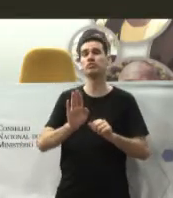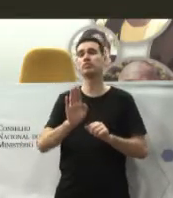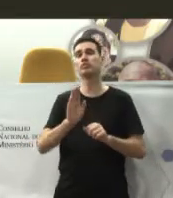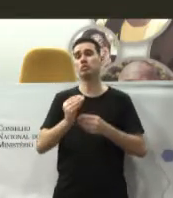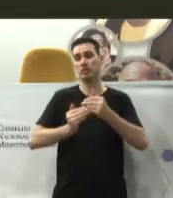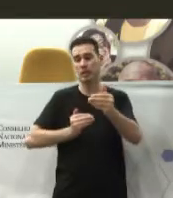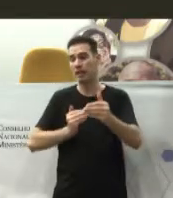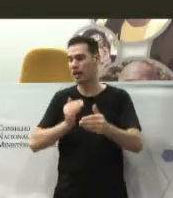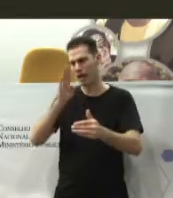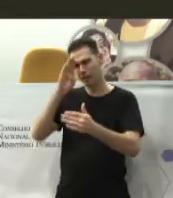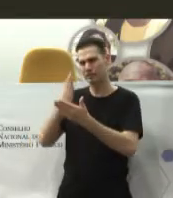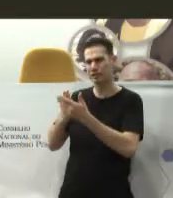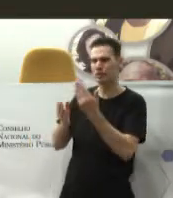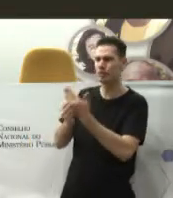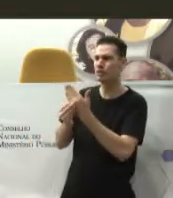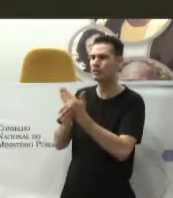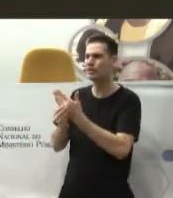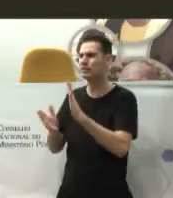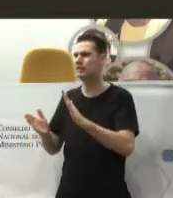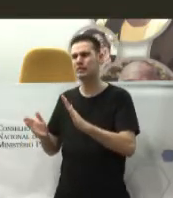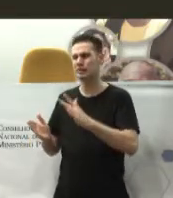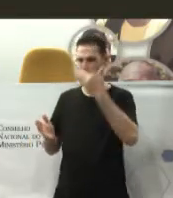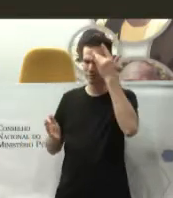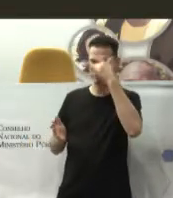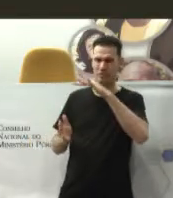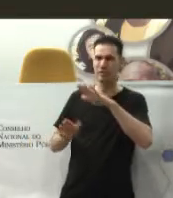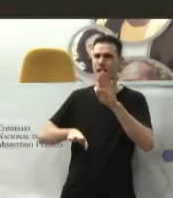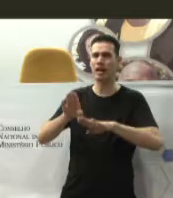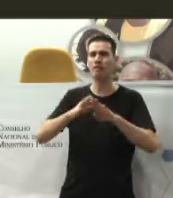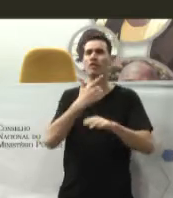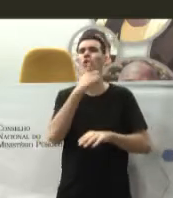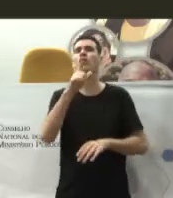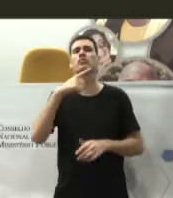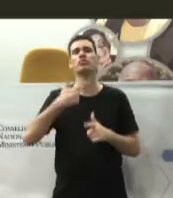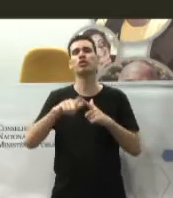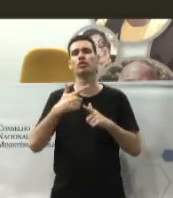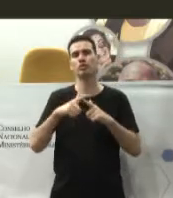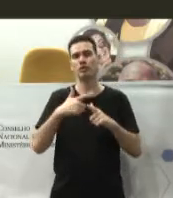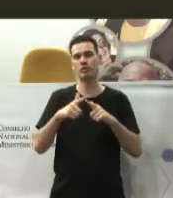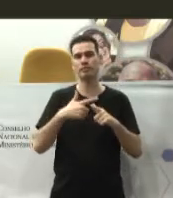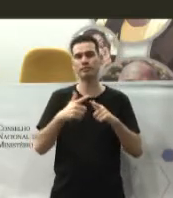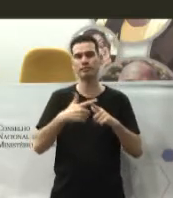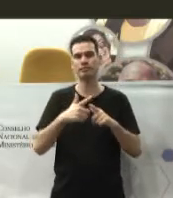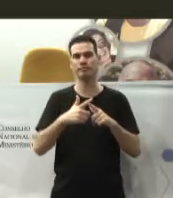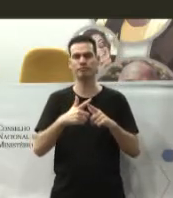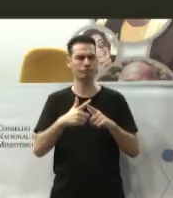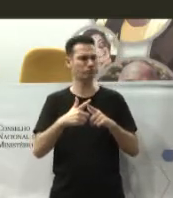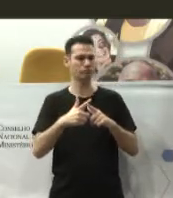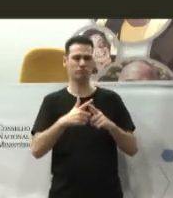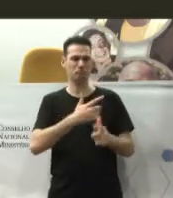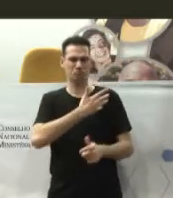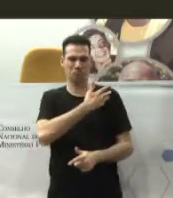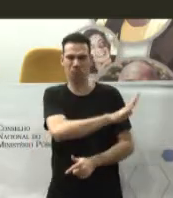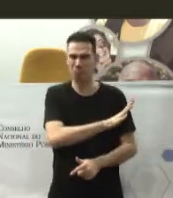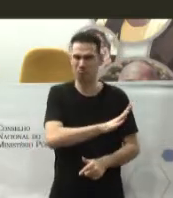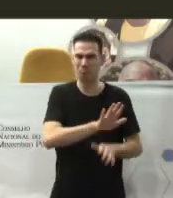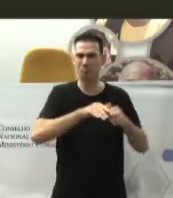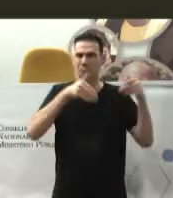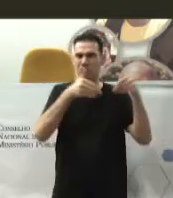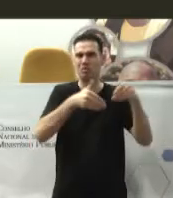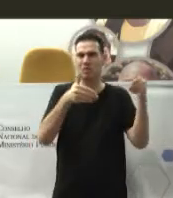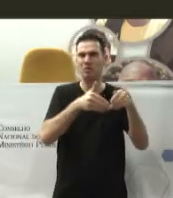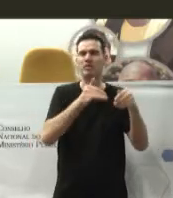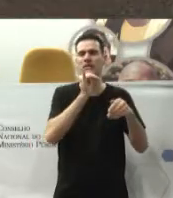que é a questão do tempo. Outro risco é a rejeição de participantes e posições. Quando você fala em demandas estruturais, você fala